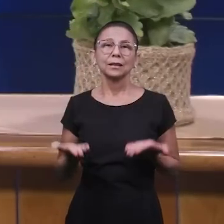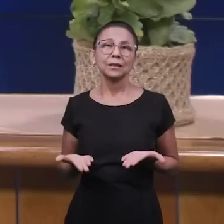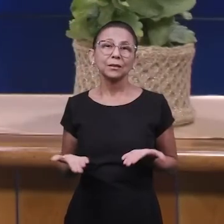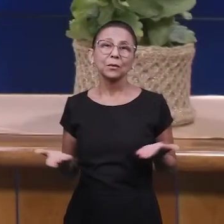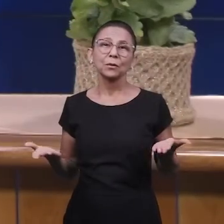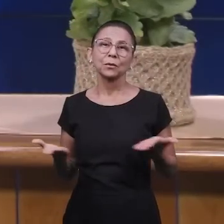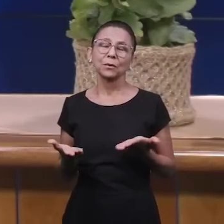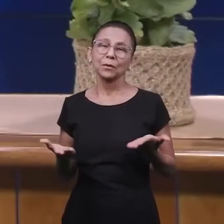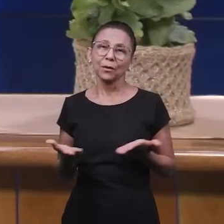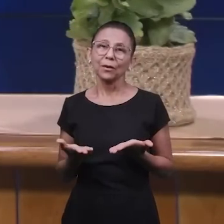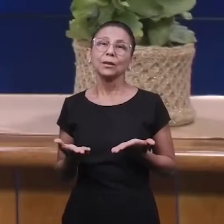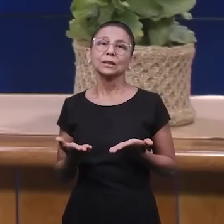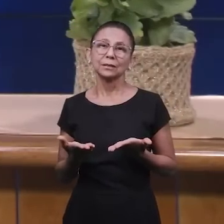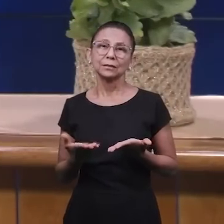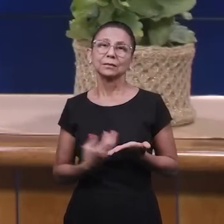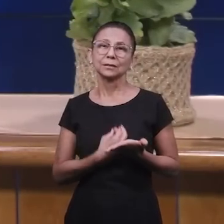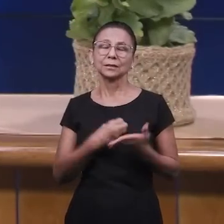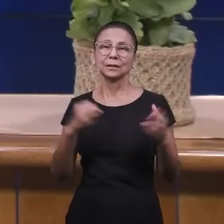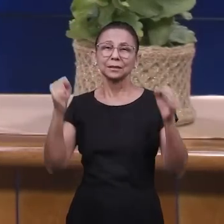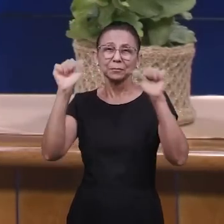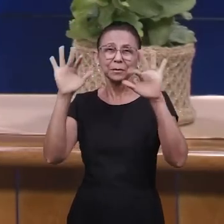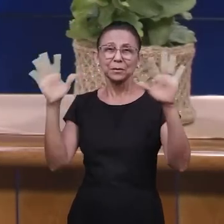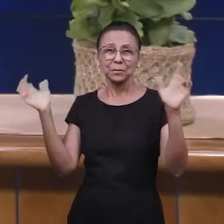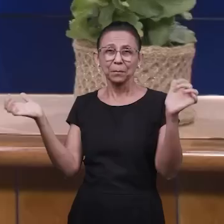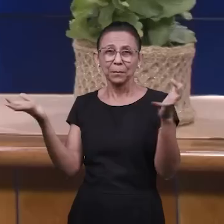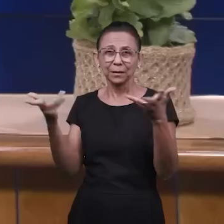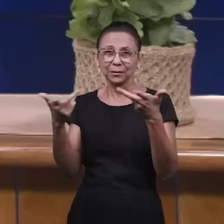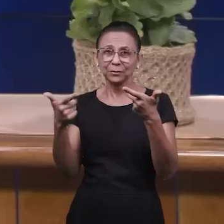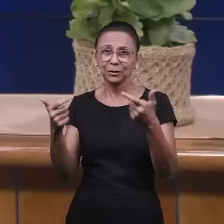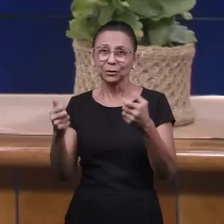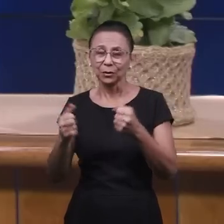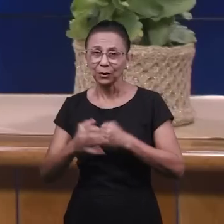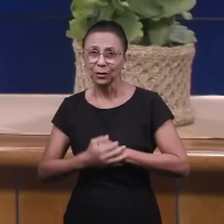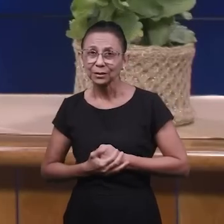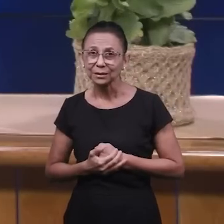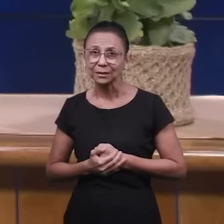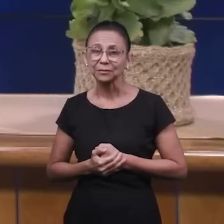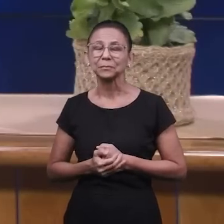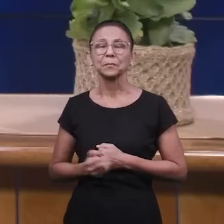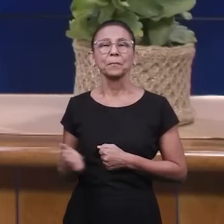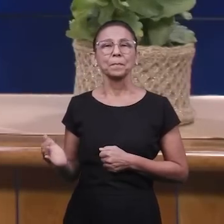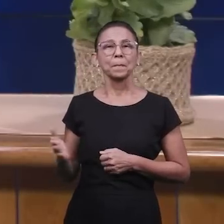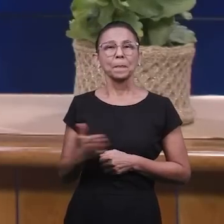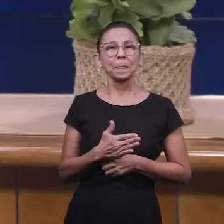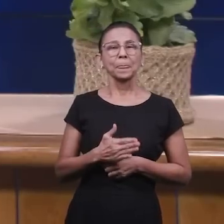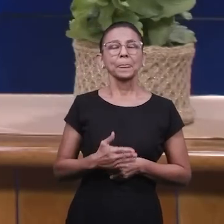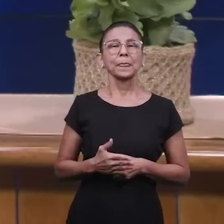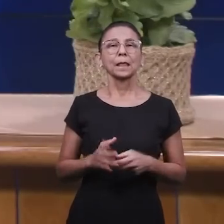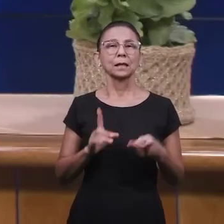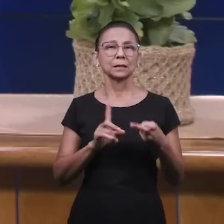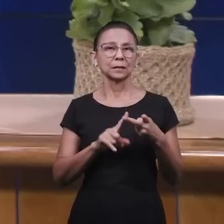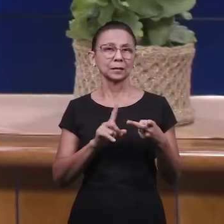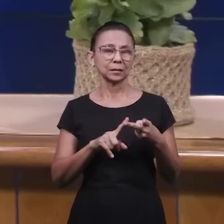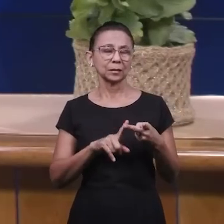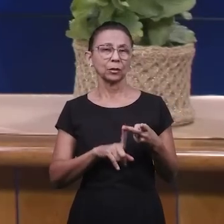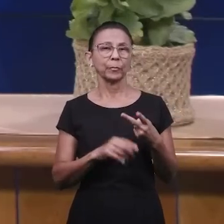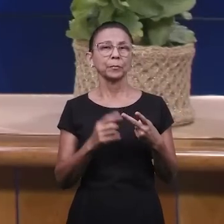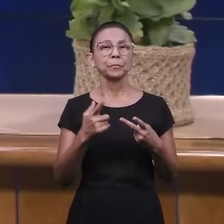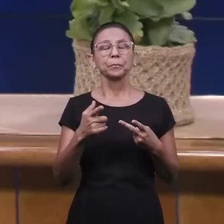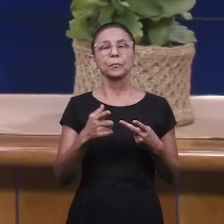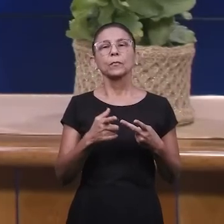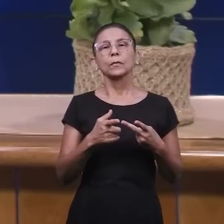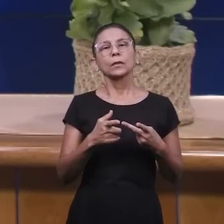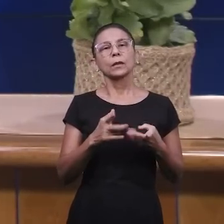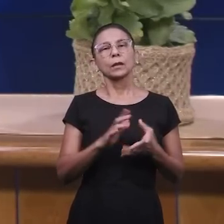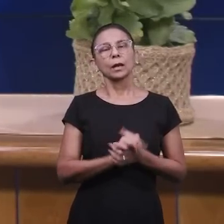que nós, olha bem o texto que fala aqui, mas ainda que nós mesmos, ou um anjo do céu vos anuncie outro evangelho,